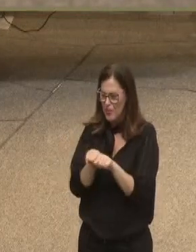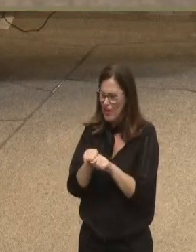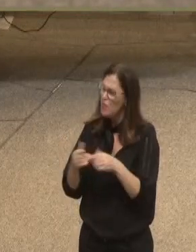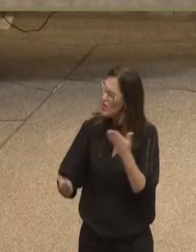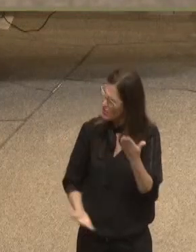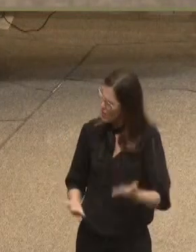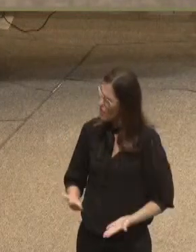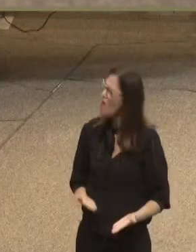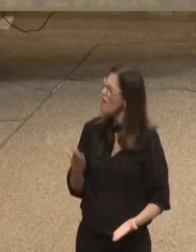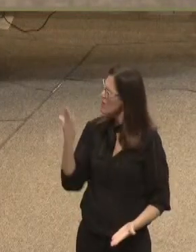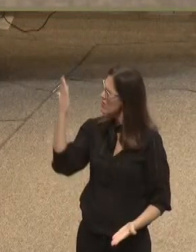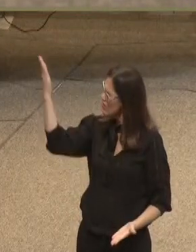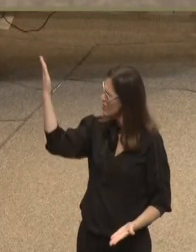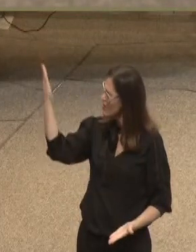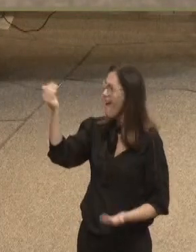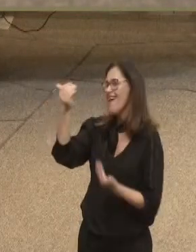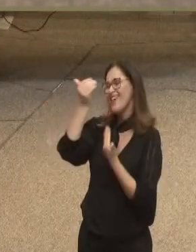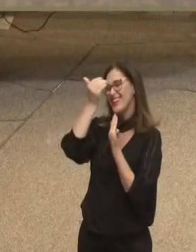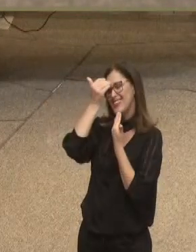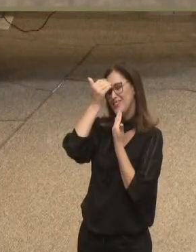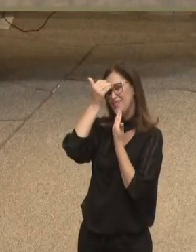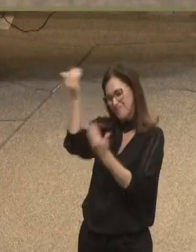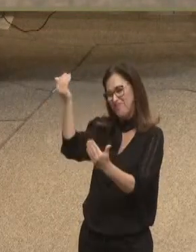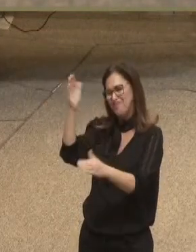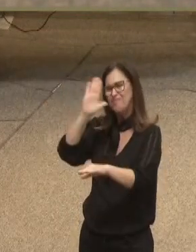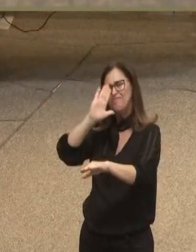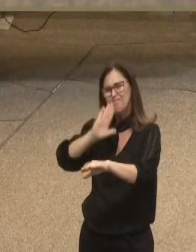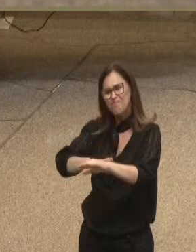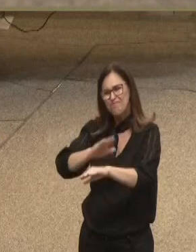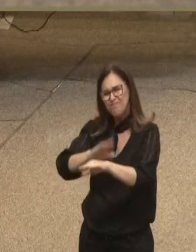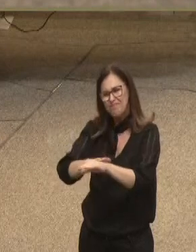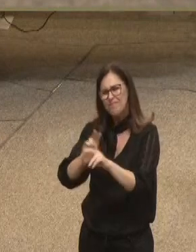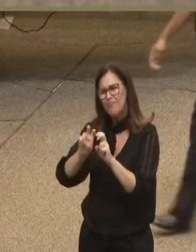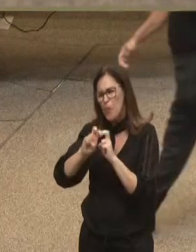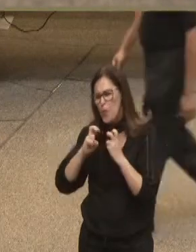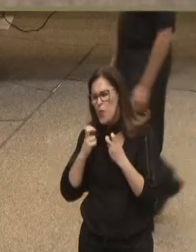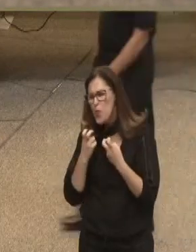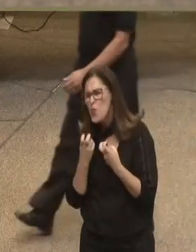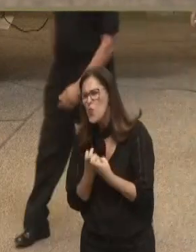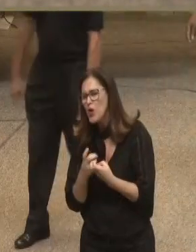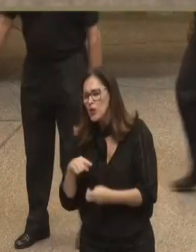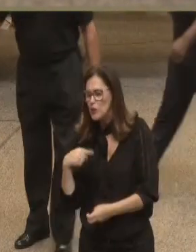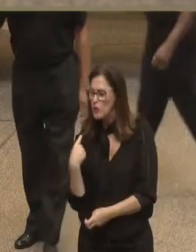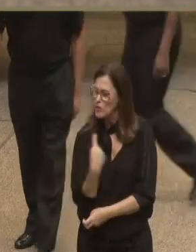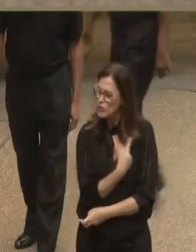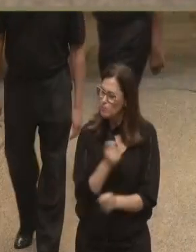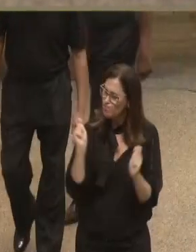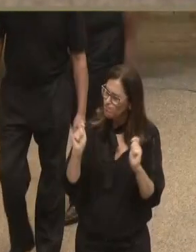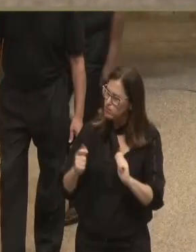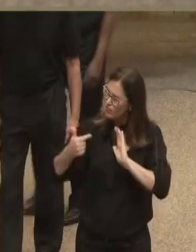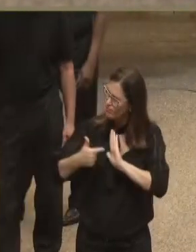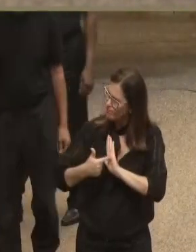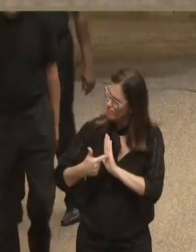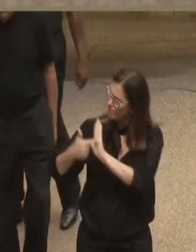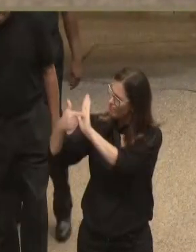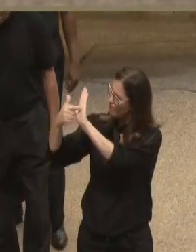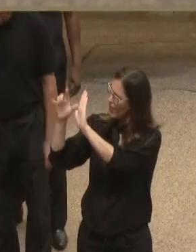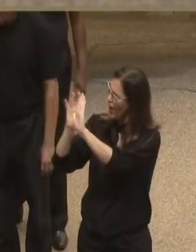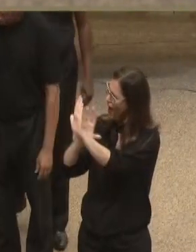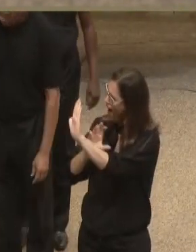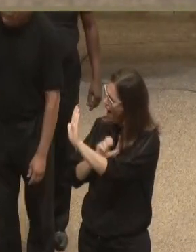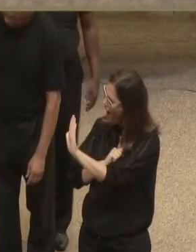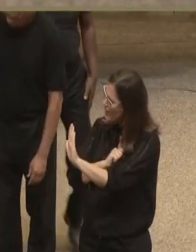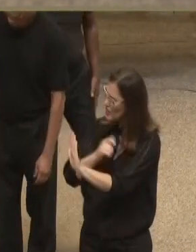servir, Pai. E nós te agradecemos por esse momento de culto, onde nós podemos demonstrar o nosso amor